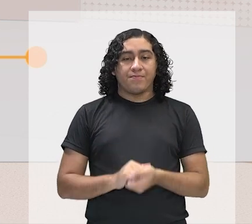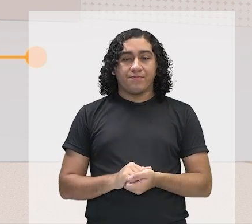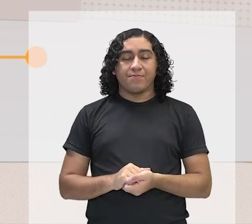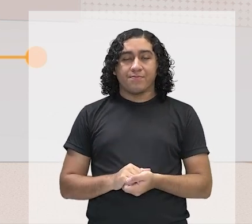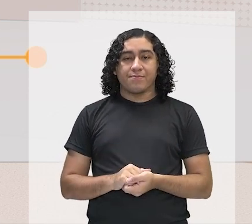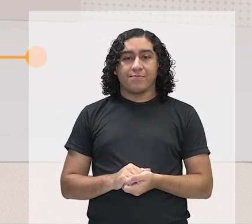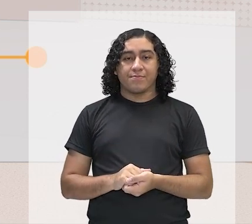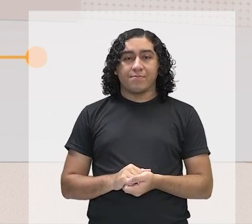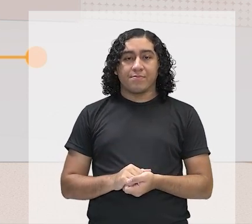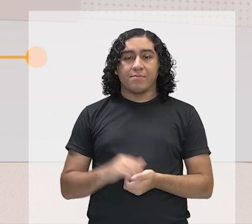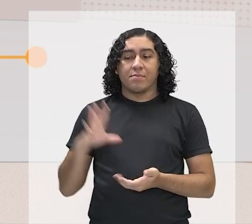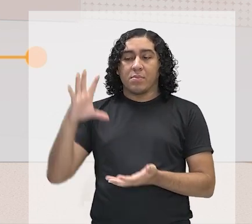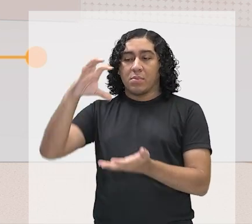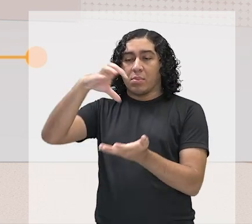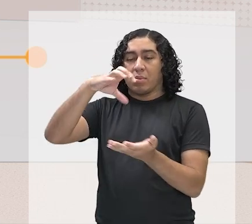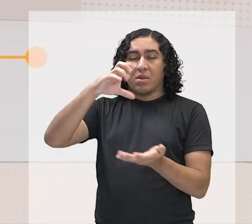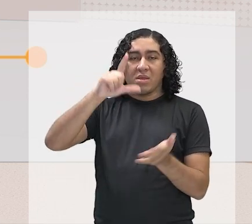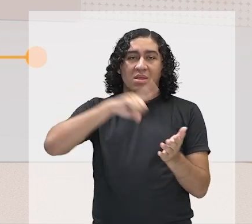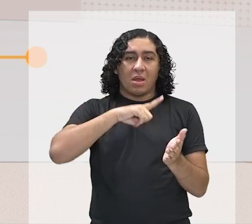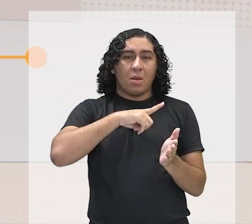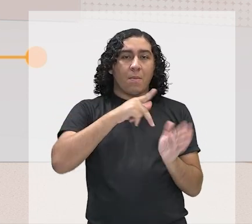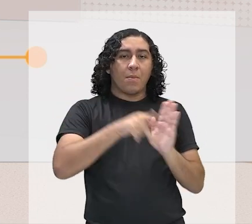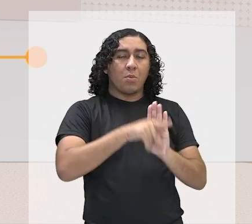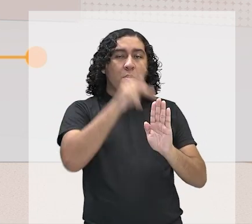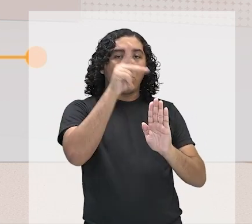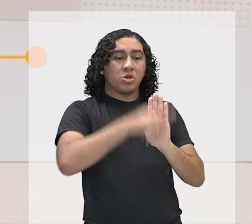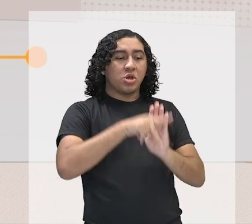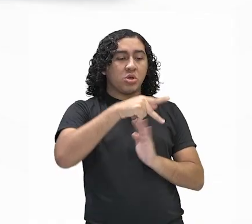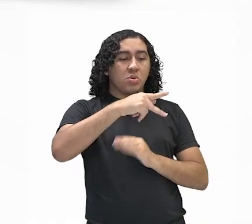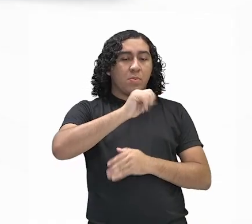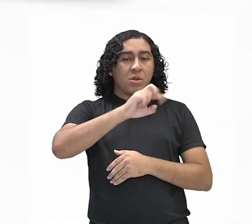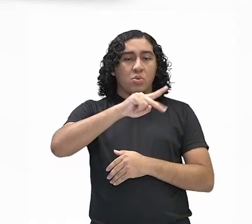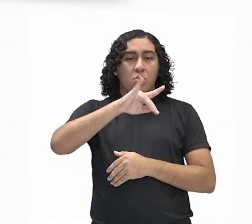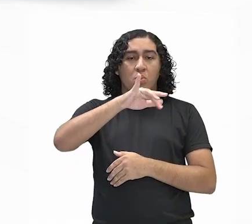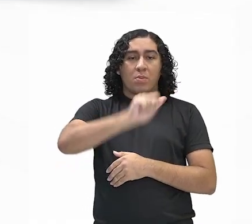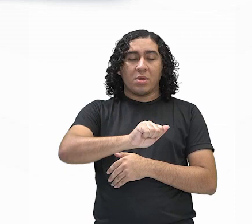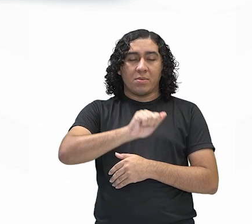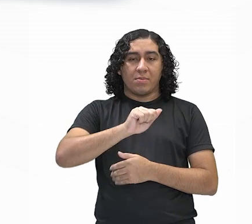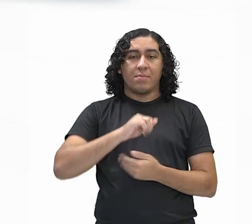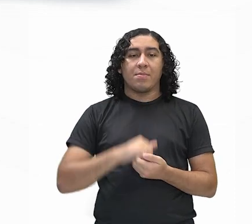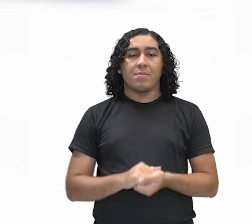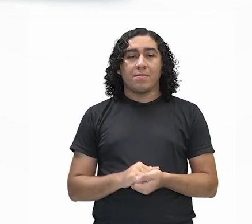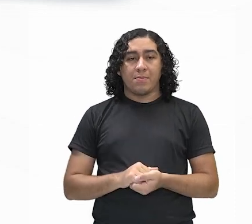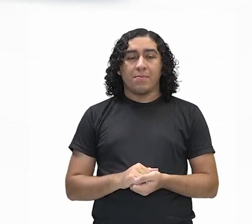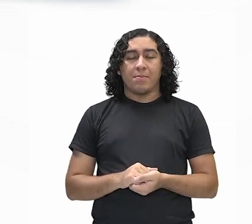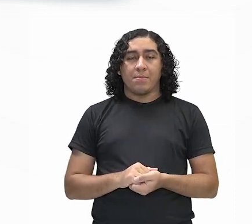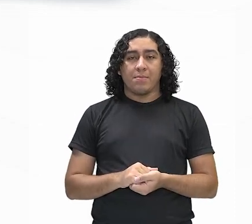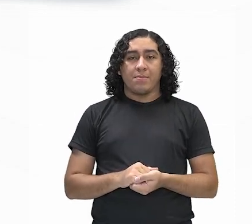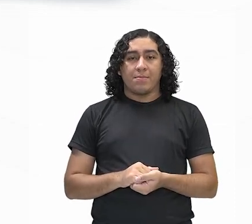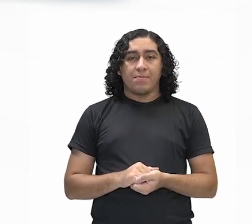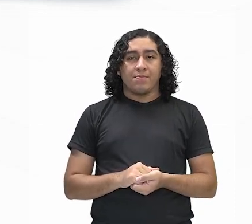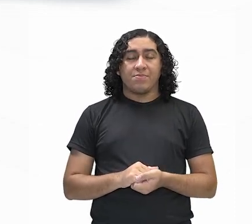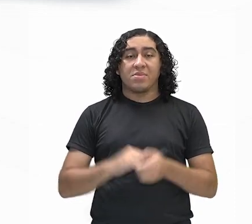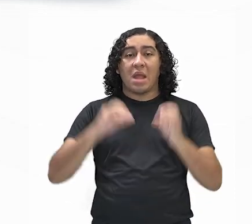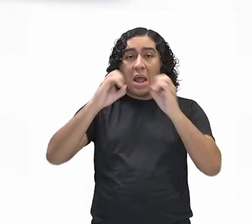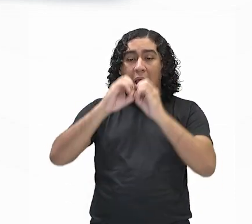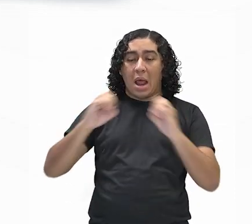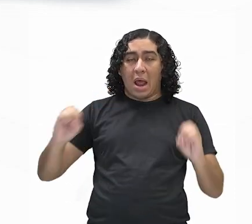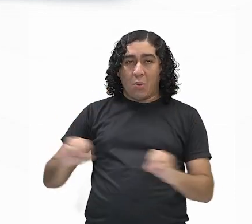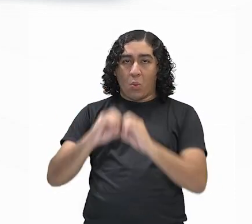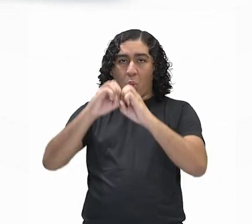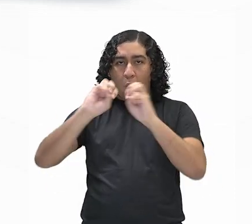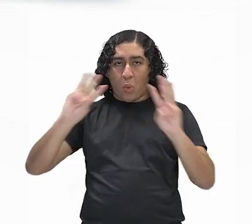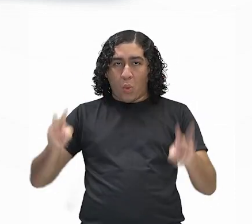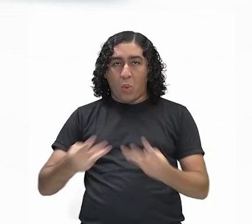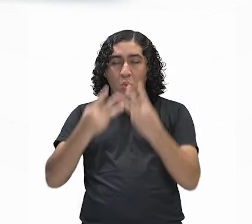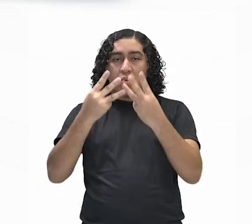programa da ONU para o meio ambiente. Acompanhe comigo. Então, a ONU, para debater as questões ambientais